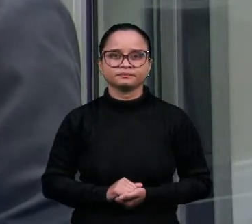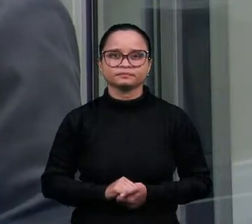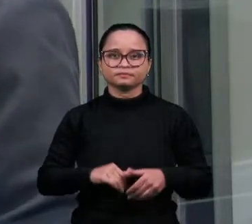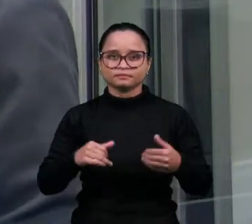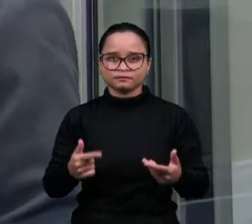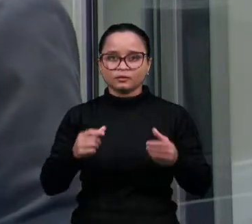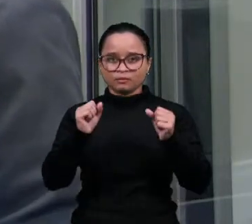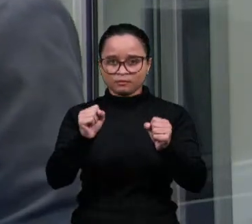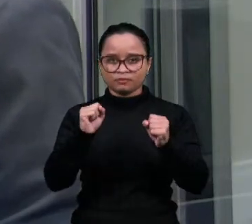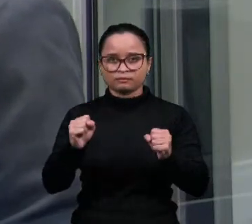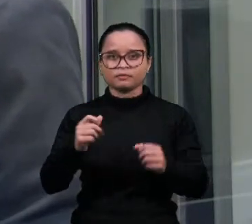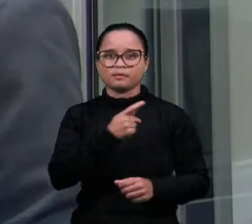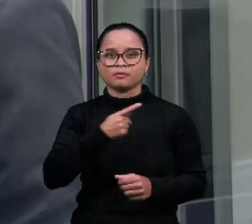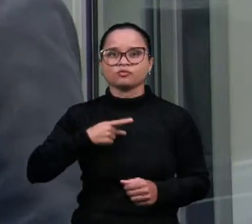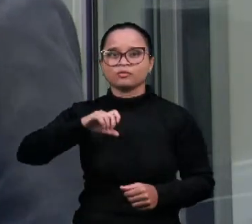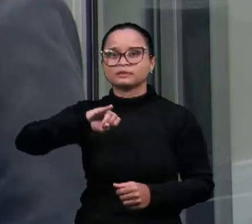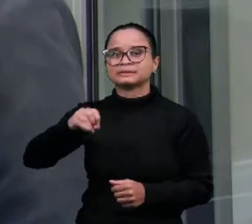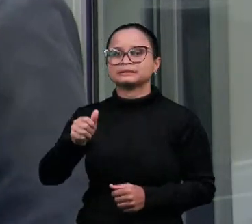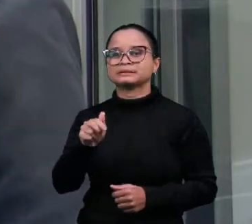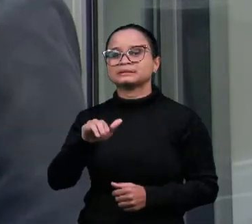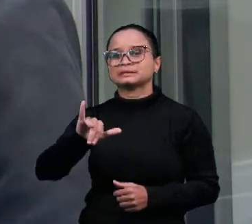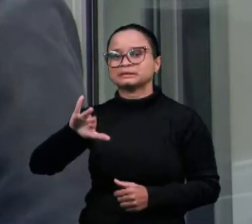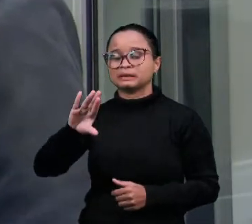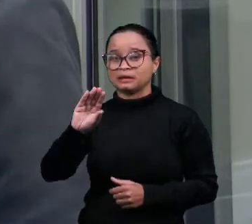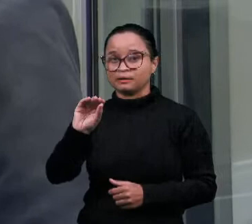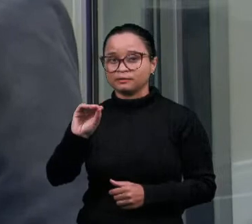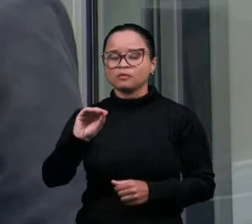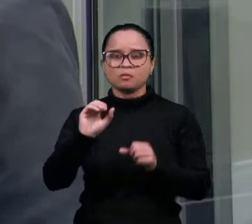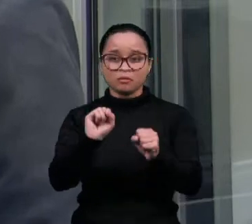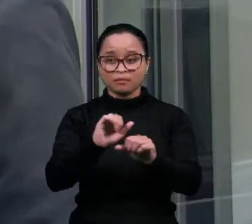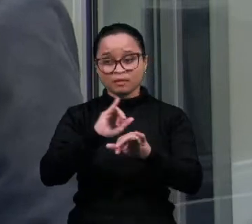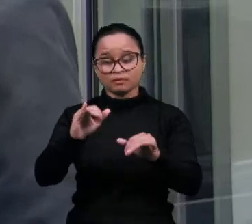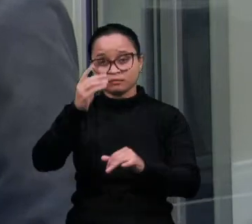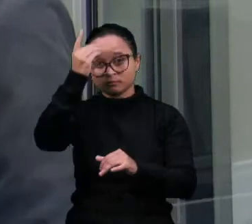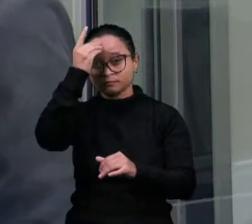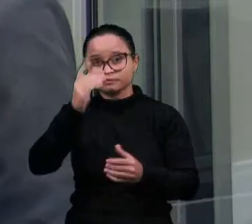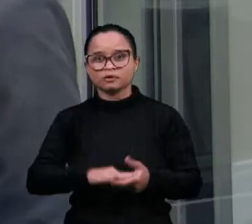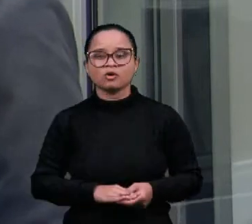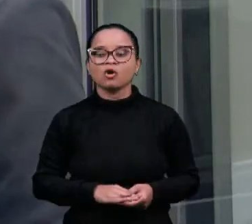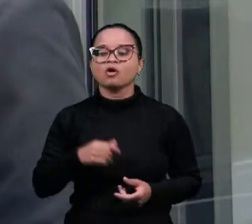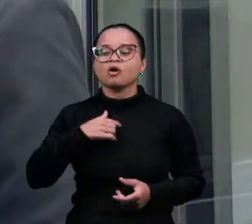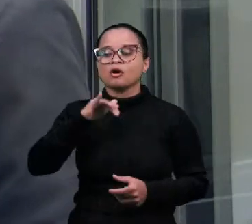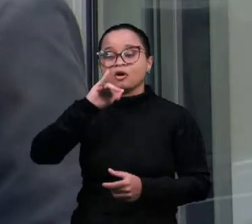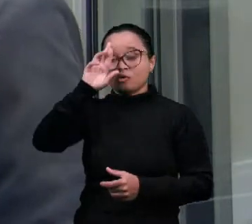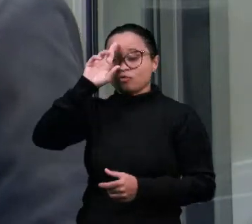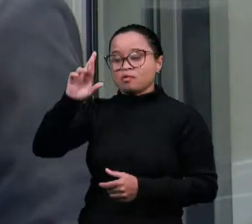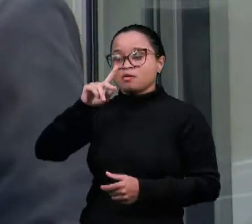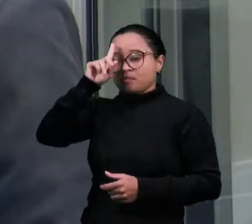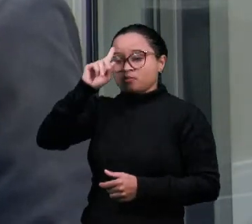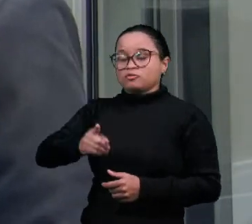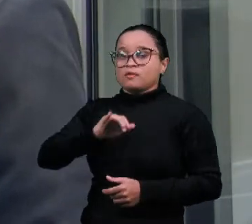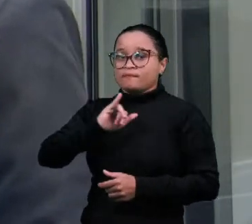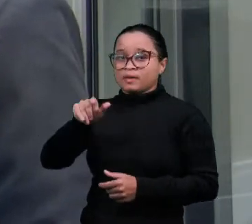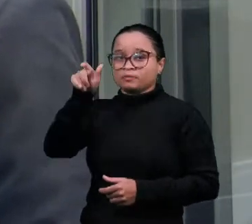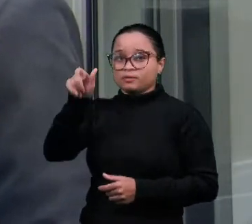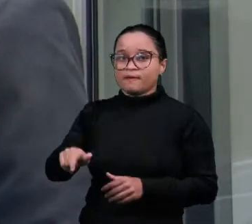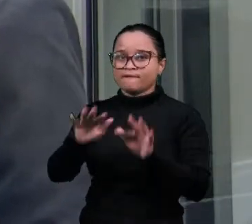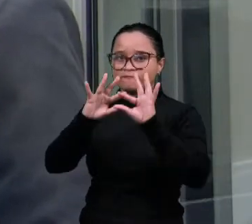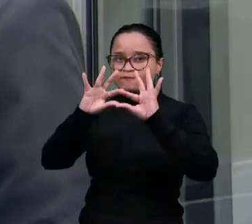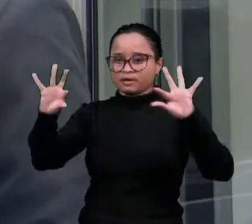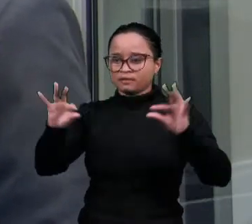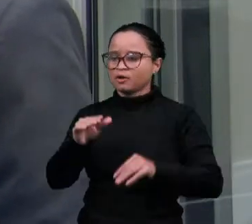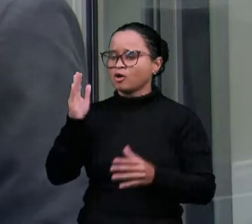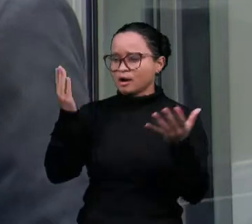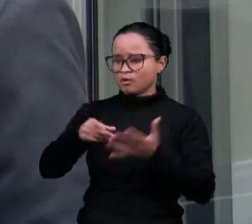falar, pastor Jairo. O pastor Jairo disse assim: o Senhor mandou dizer para ele uma seguinte frase: agora você